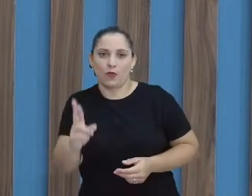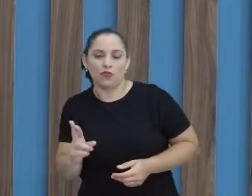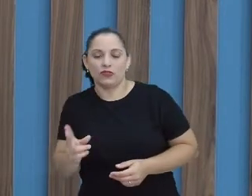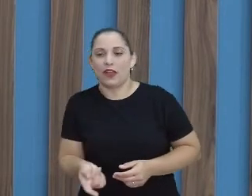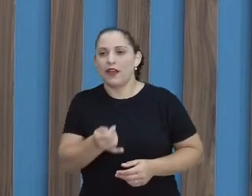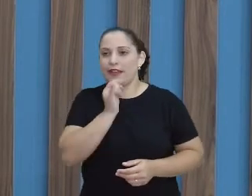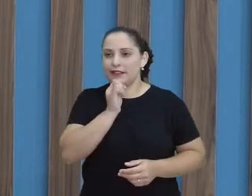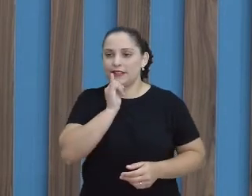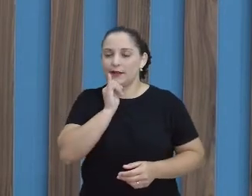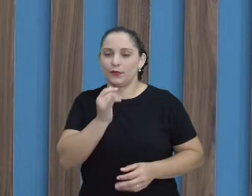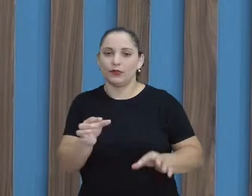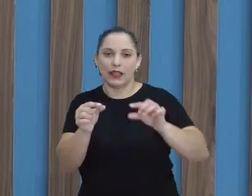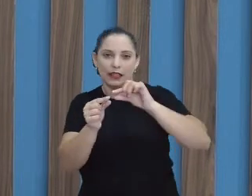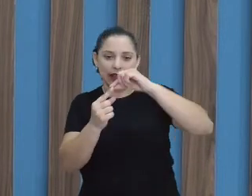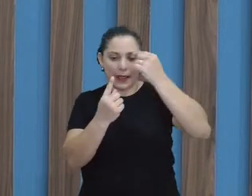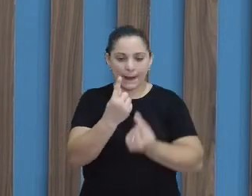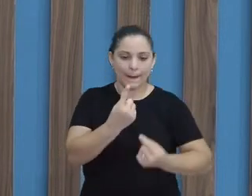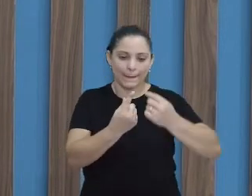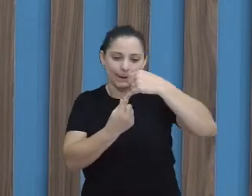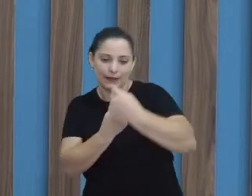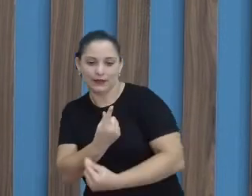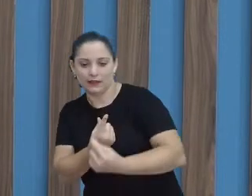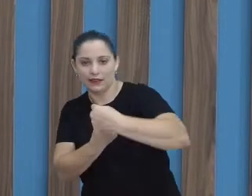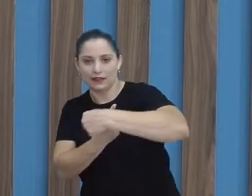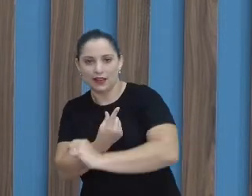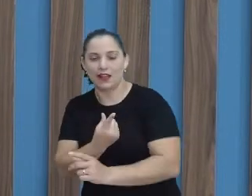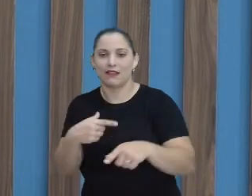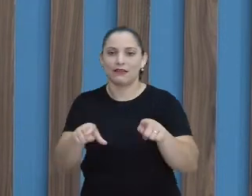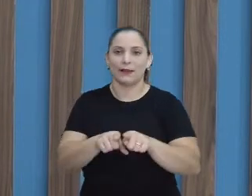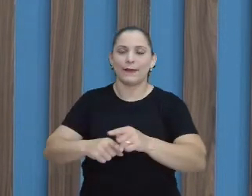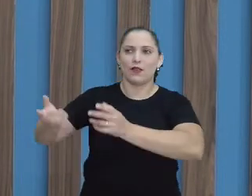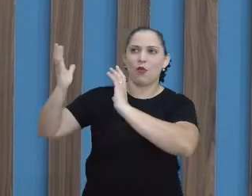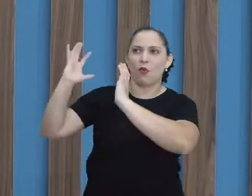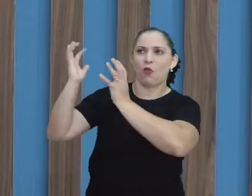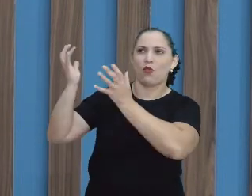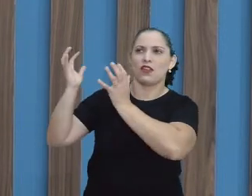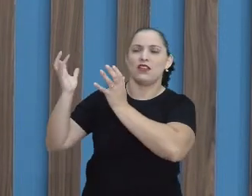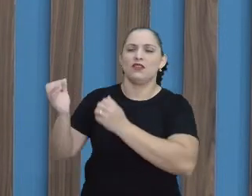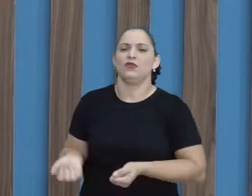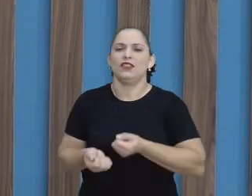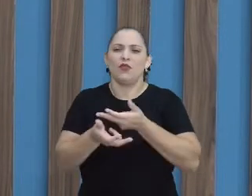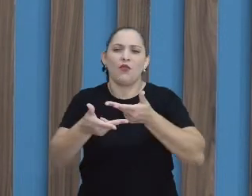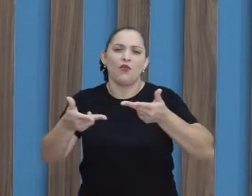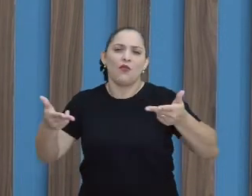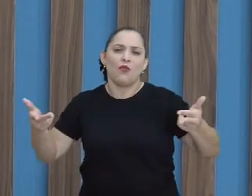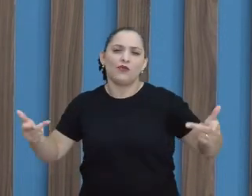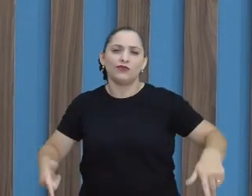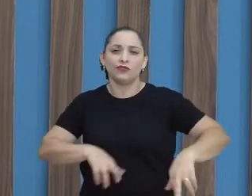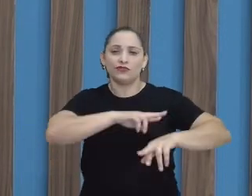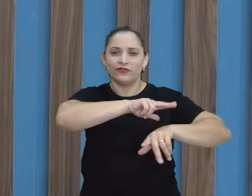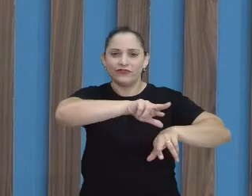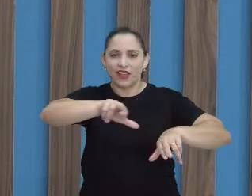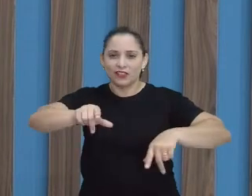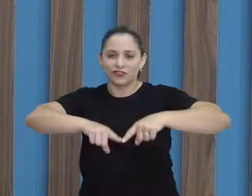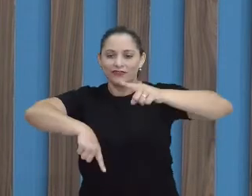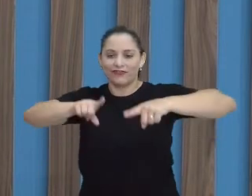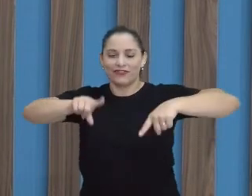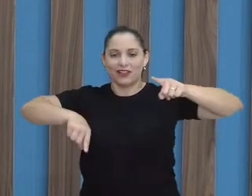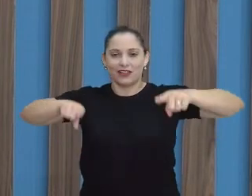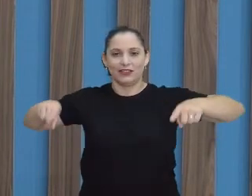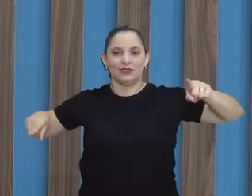banana, do coqueiro, da folha, do sapato de um jogador. As variedades